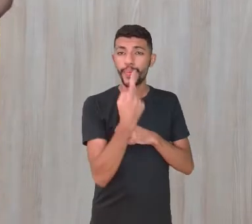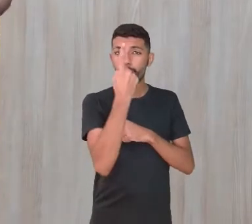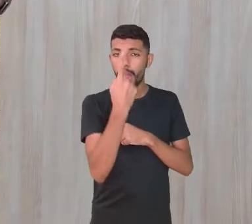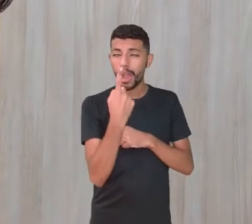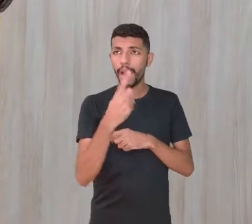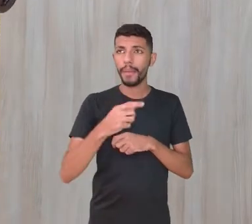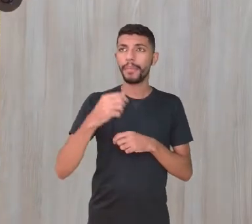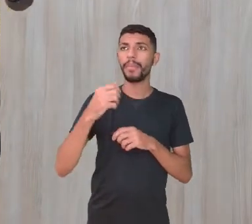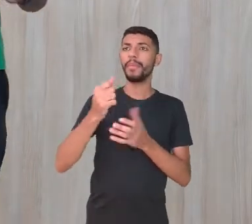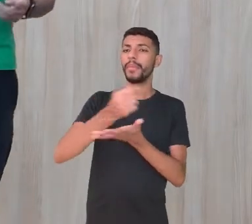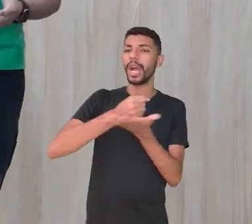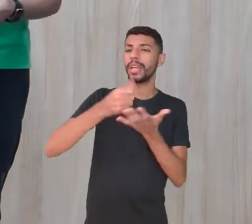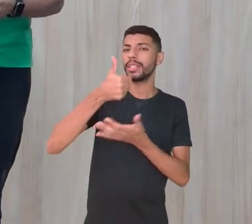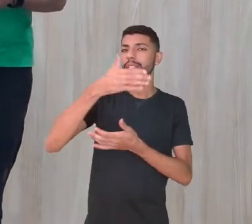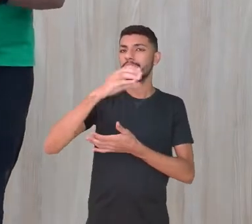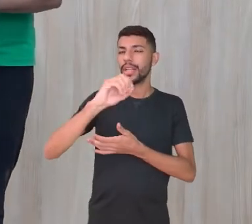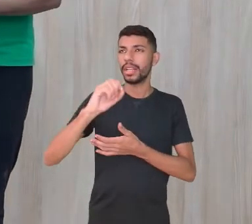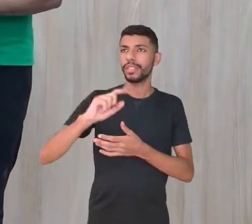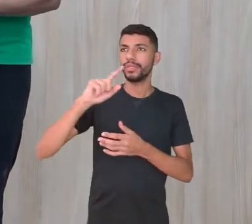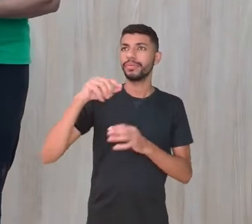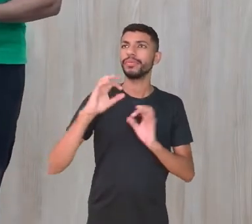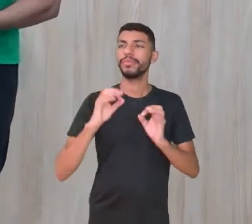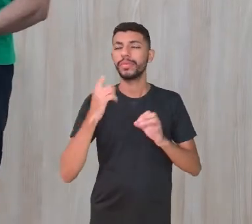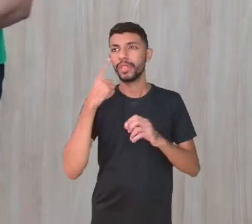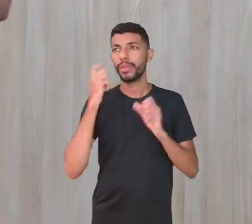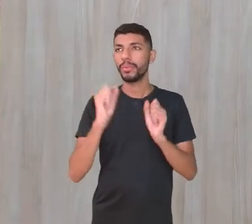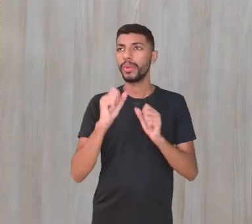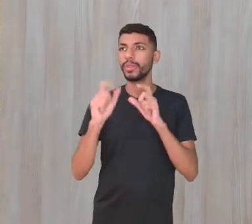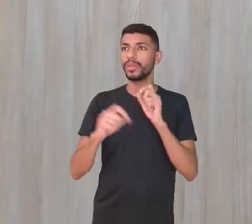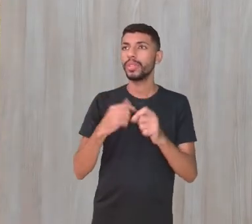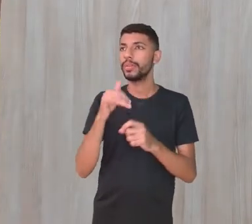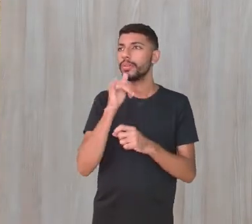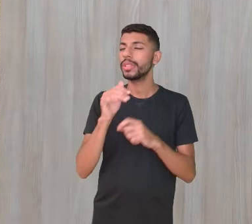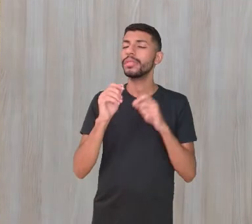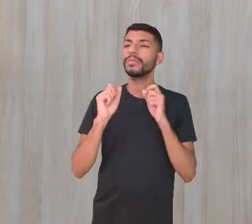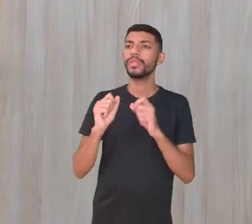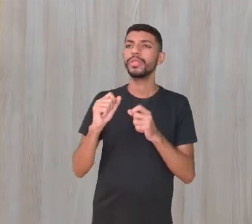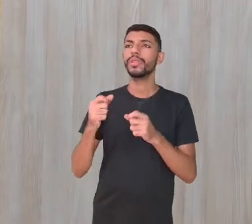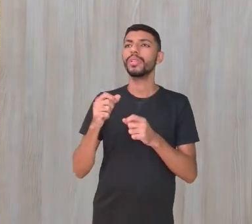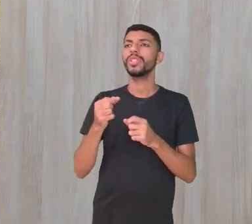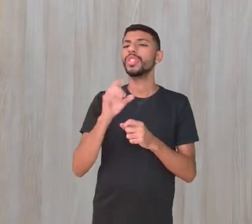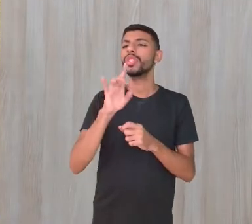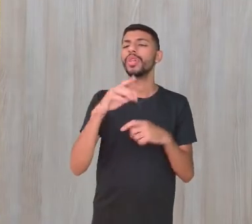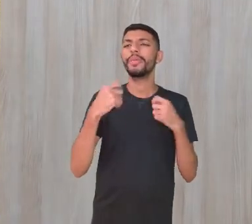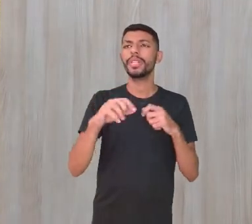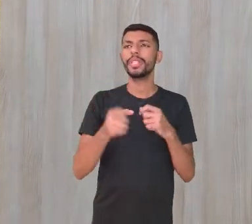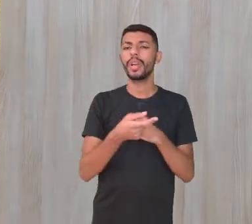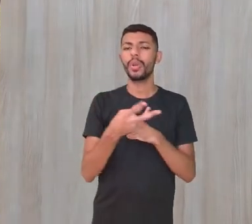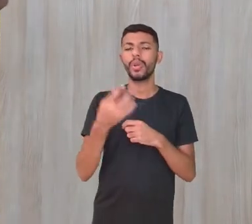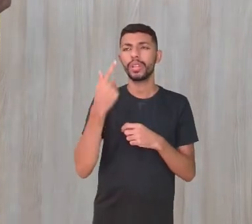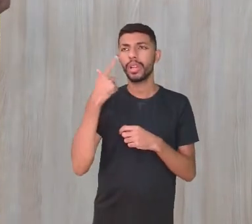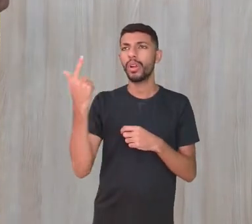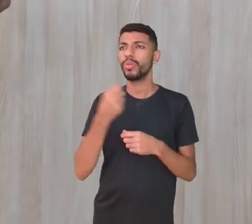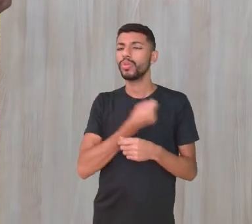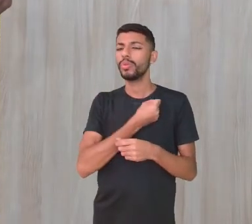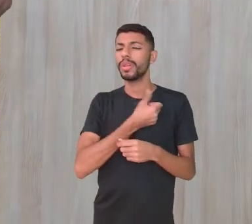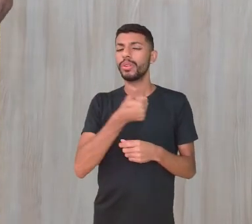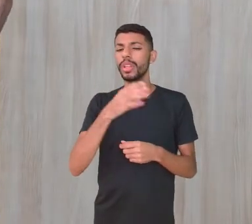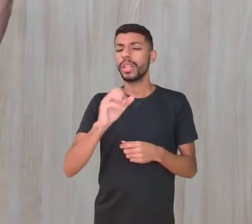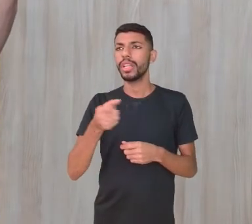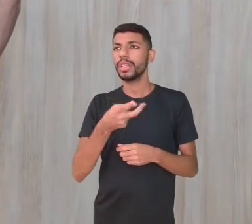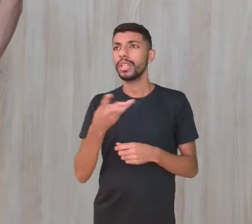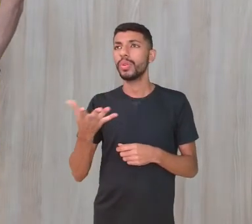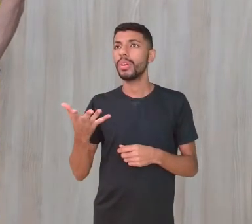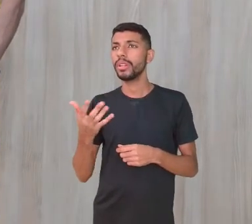base 10? Posso fazer o caminho inverso. Basta eu contar quantos 10 tem aqui. Tem quantos números 10 aqui?